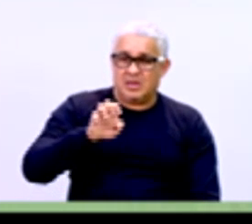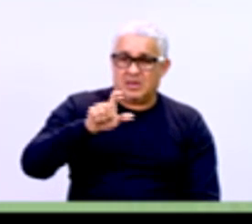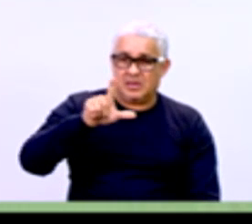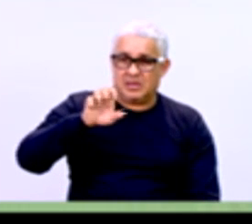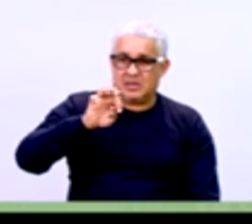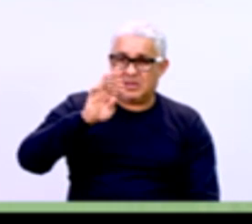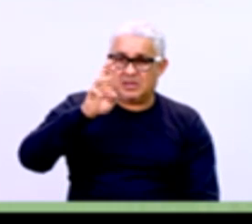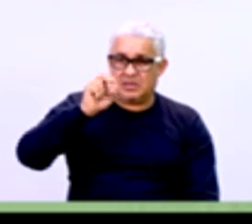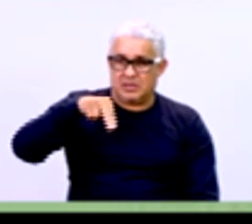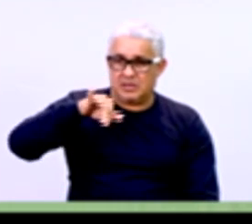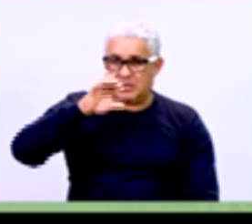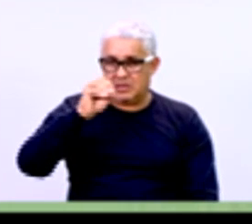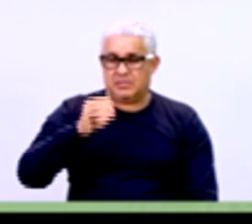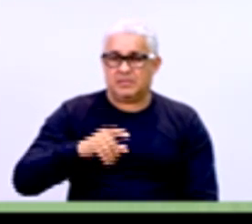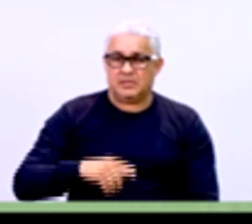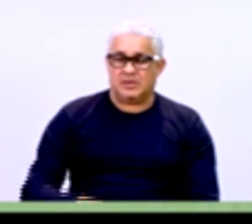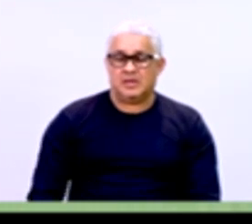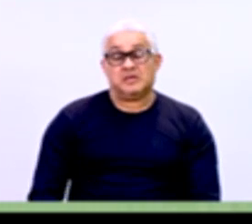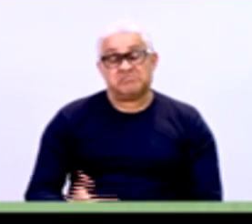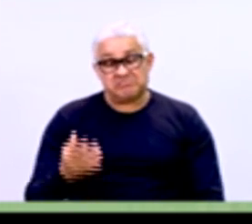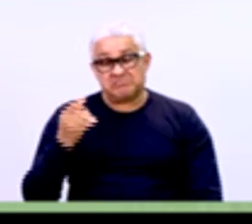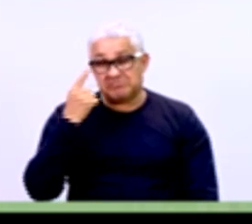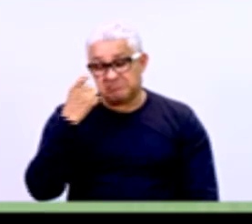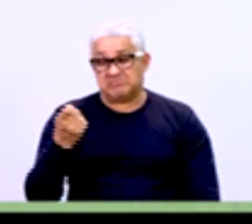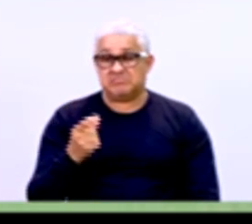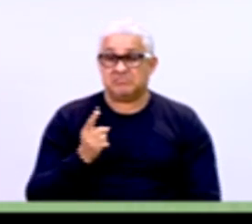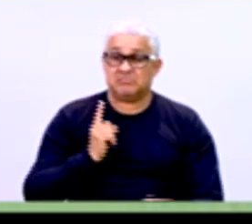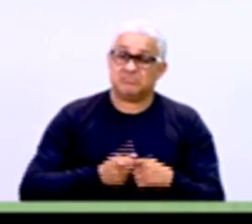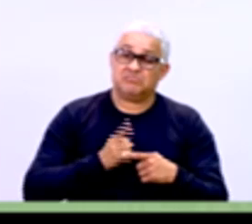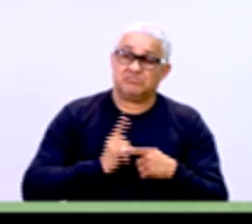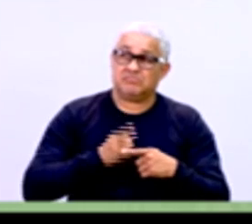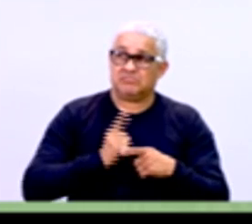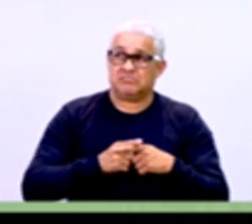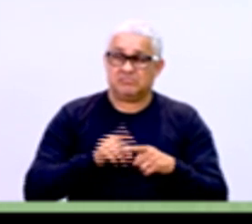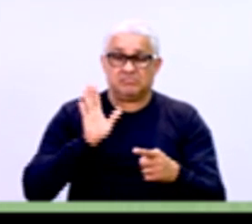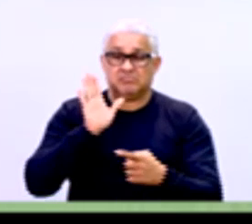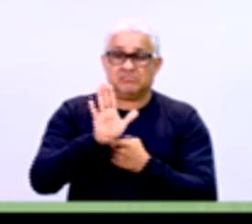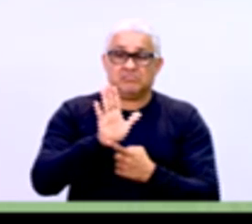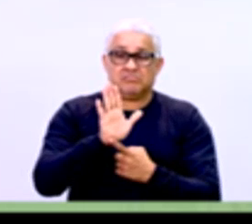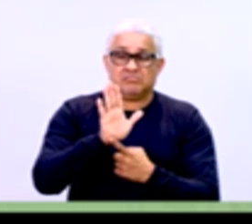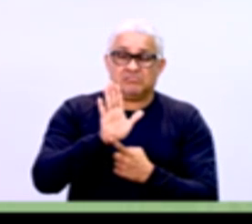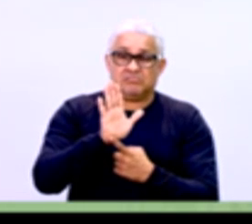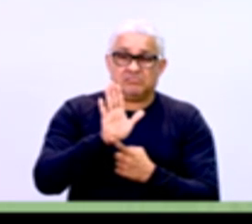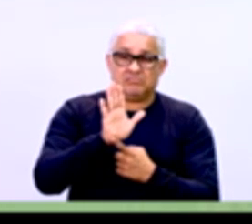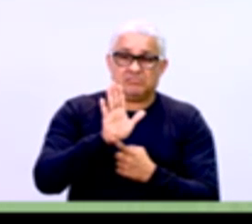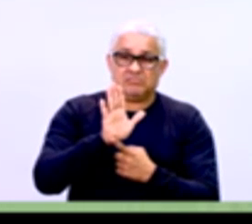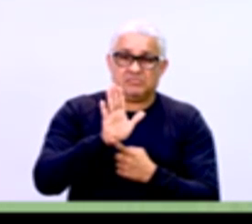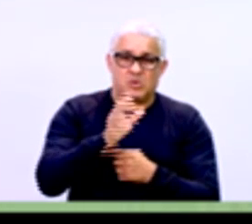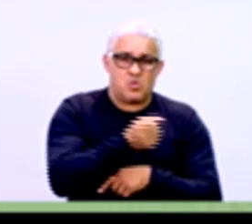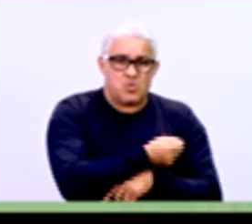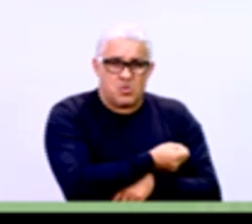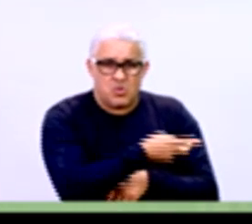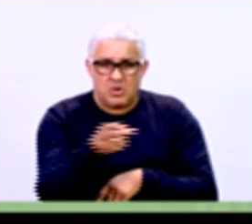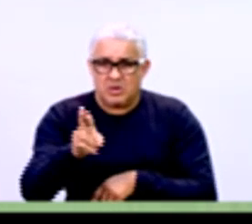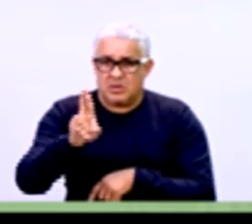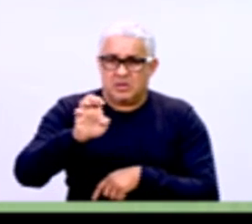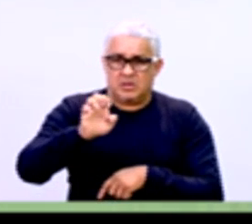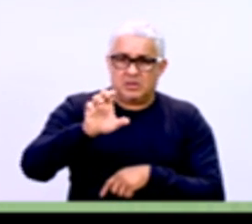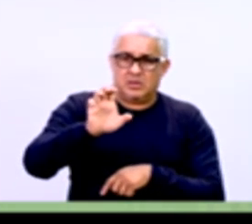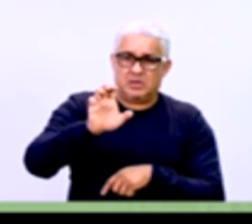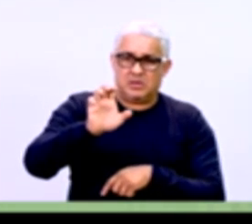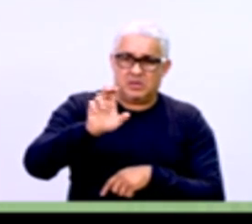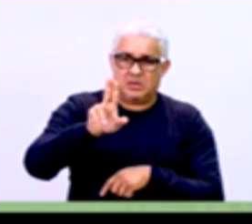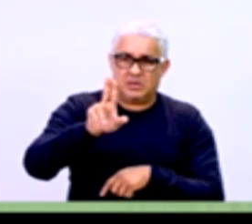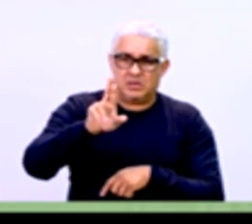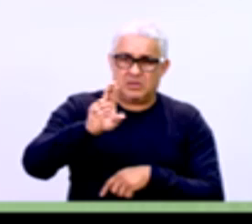É interessante esses dados porque demonstra não só uma quantidade de recursos que estão